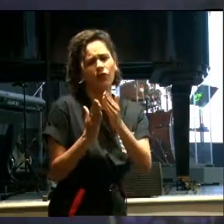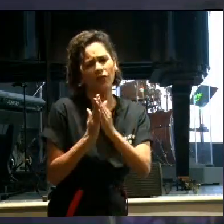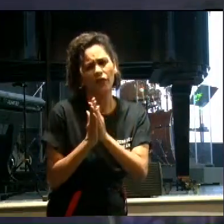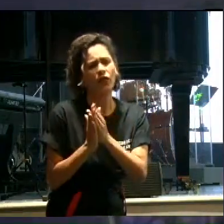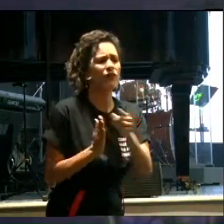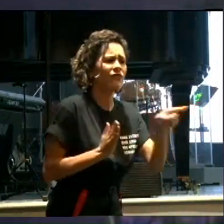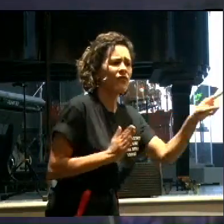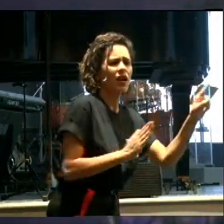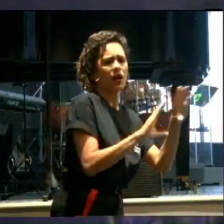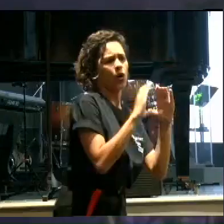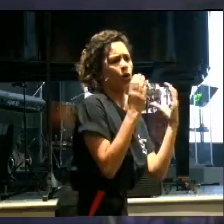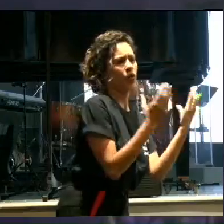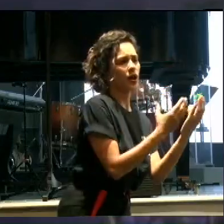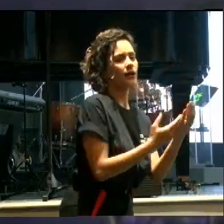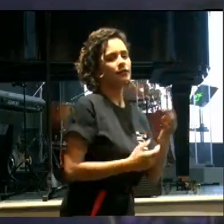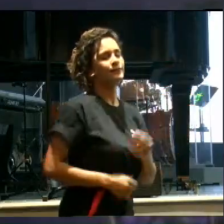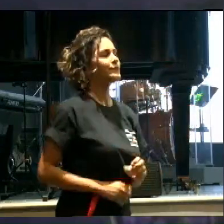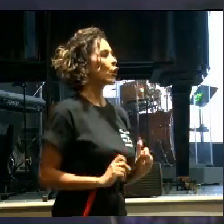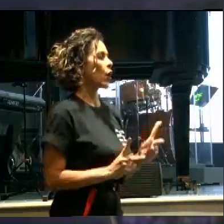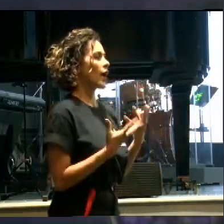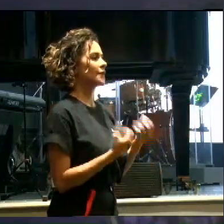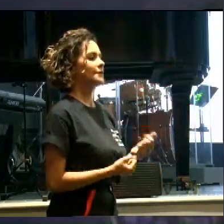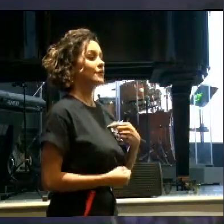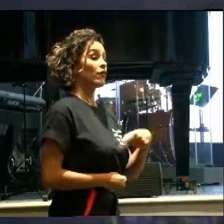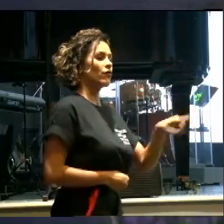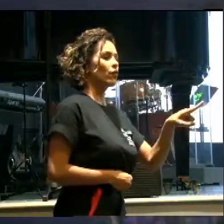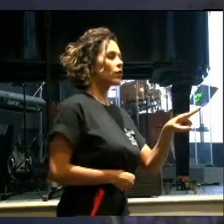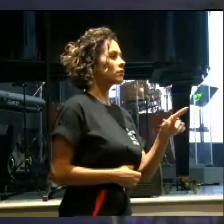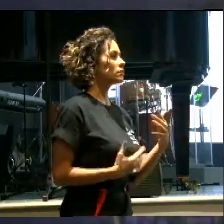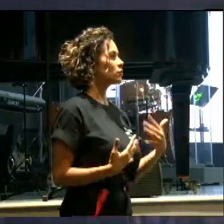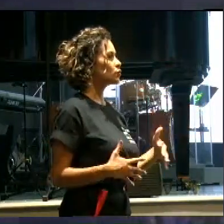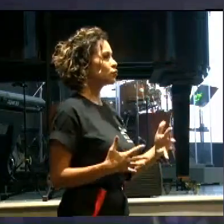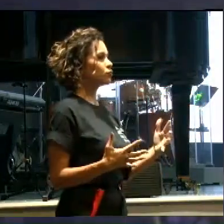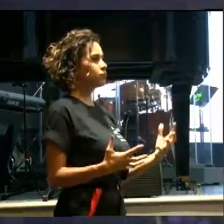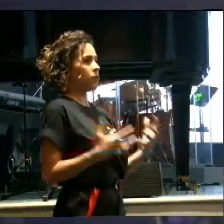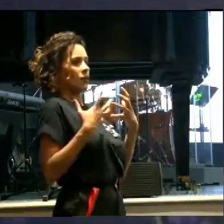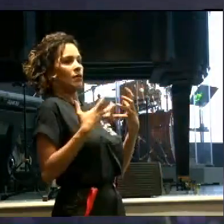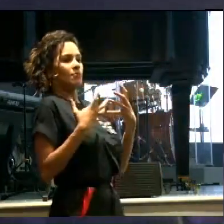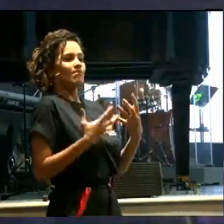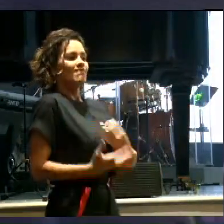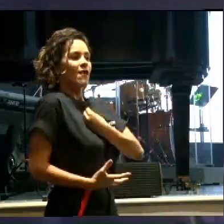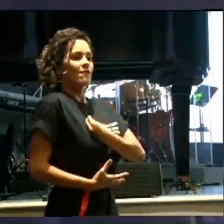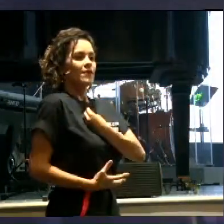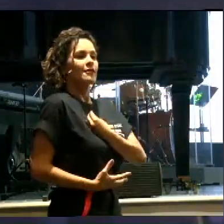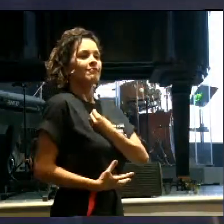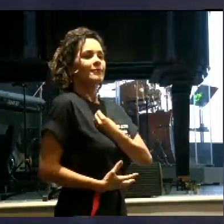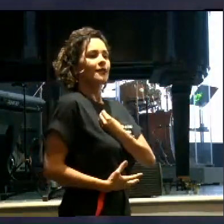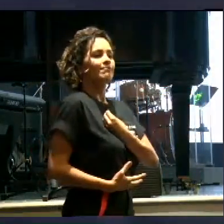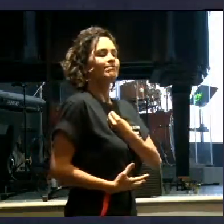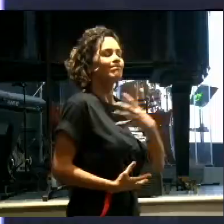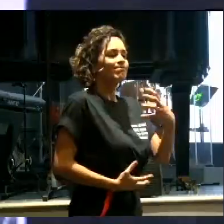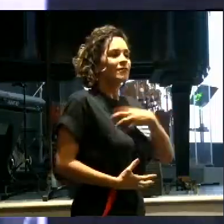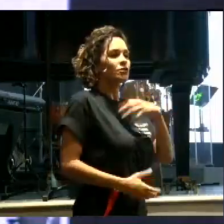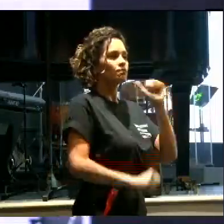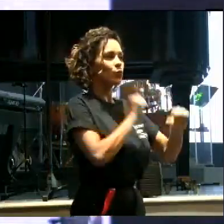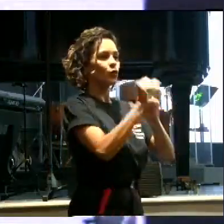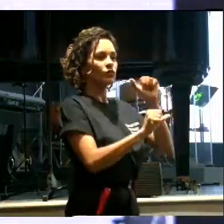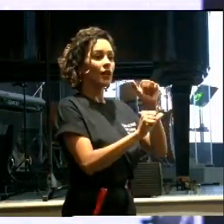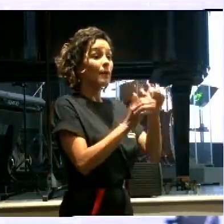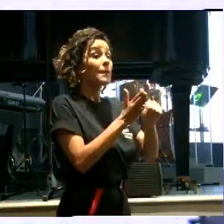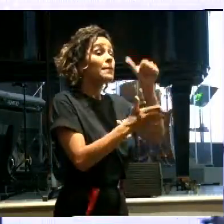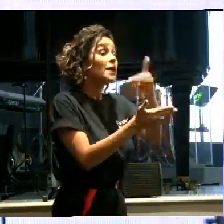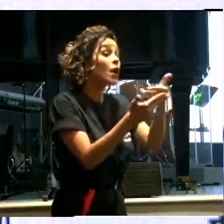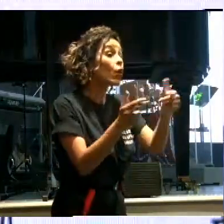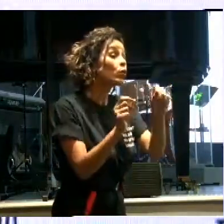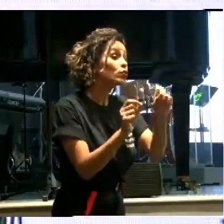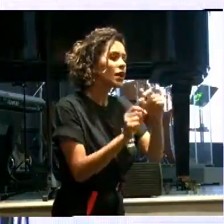ouvi coisas que impactaram a minha vida. A primeira coisa que eu cheguei naquele lugar que me chamou a atenção era um